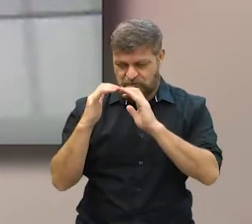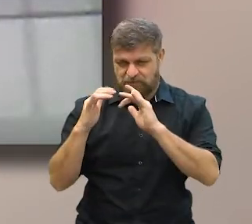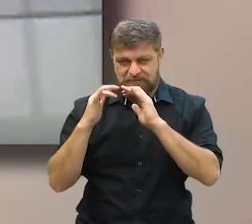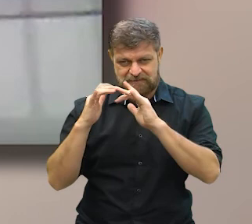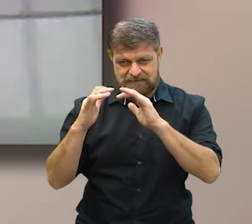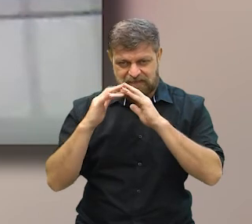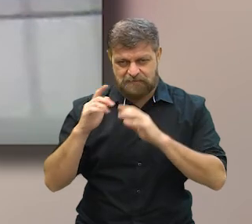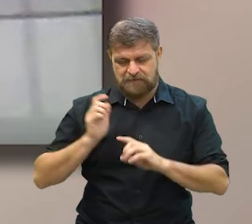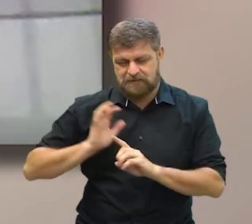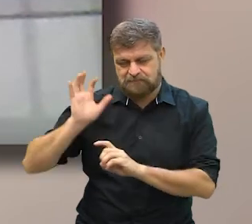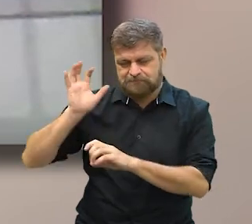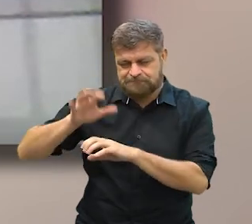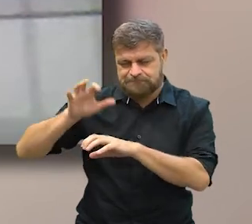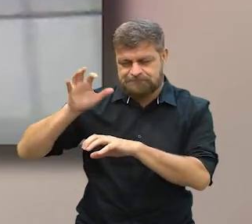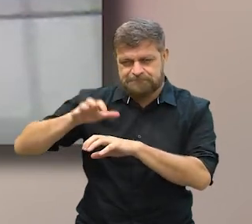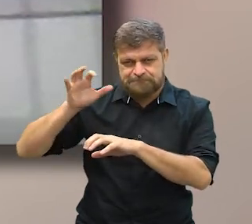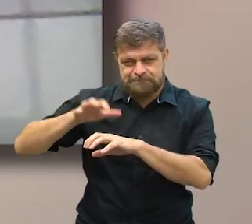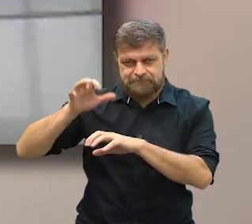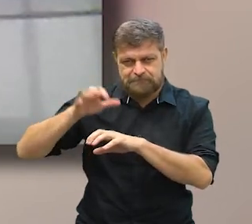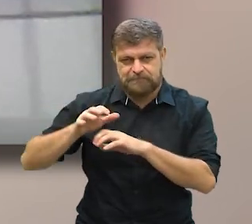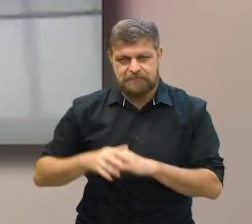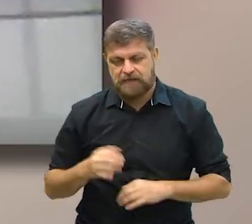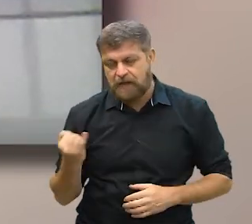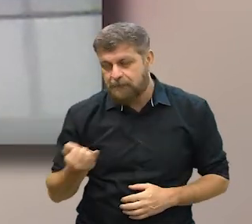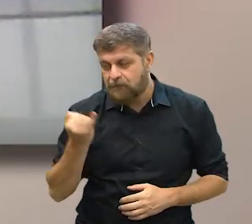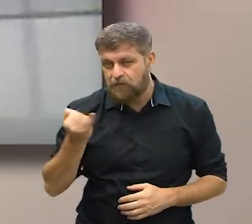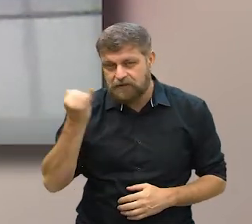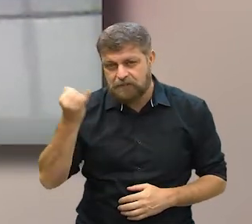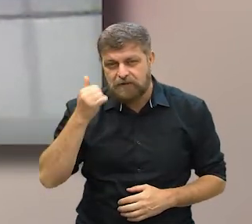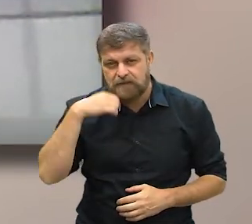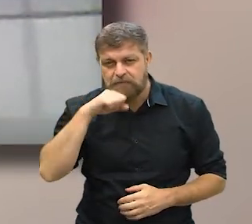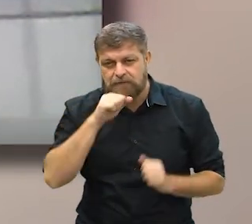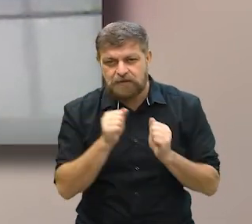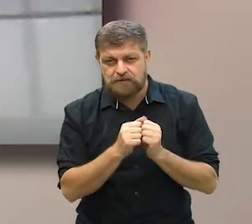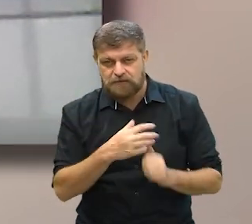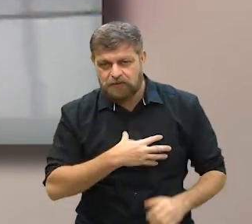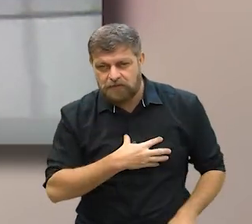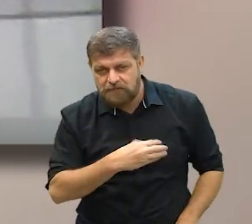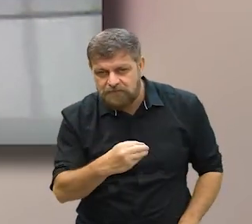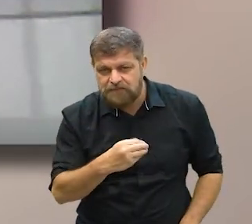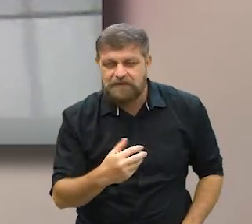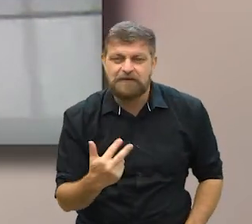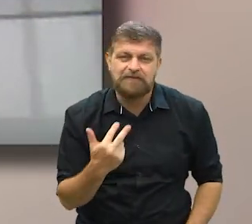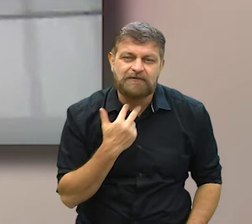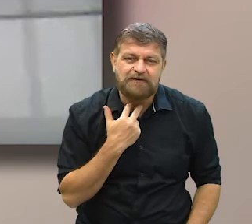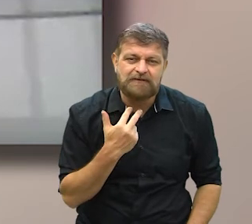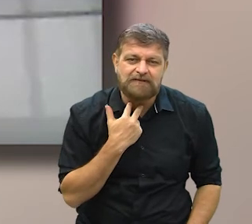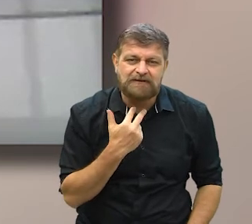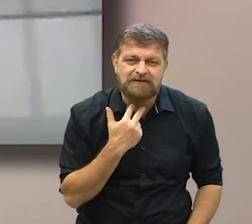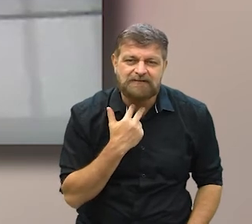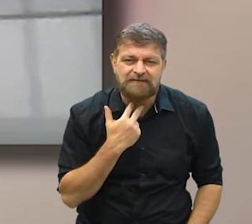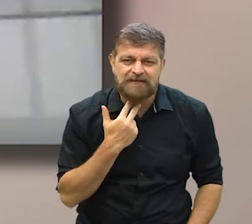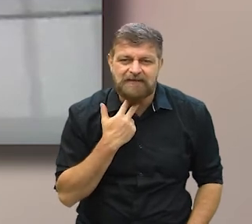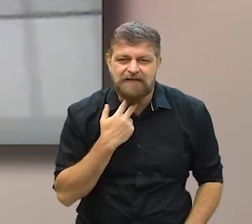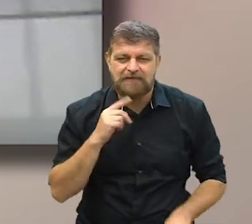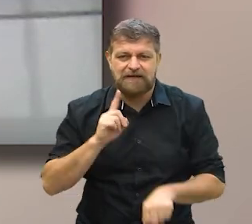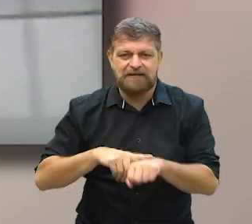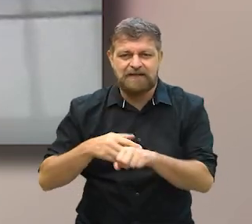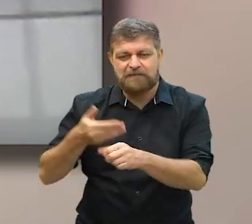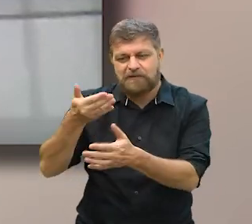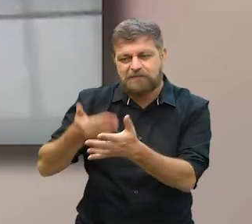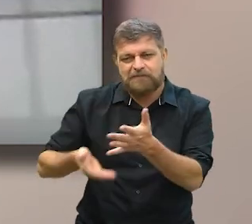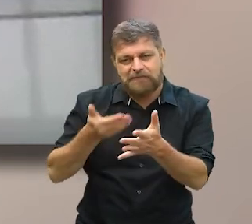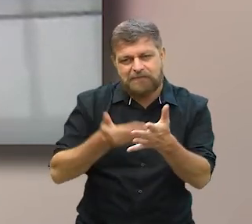cresce 95% do que tem para crescer até 4 anos, né, gente? Então, não dá para